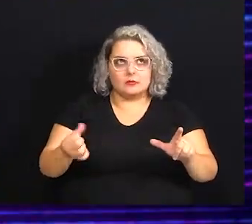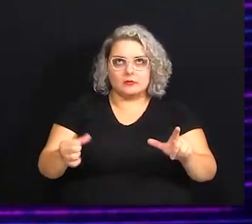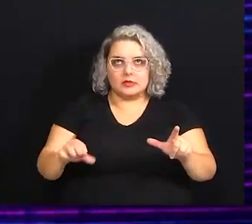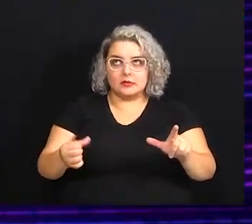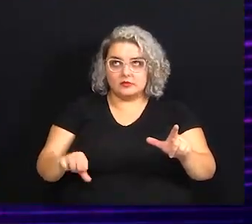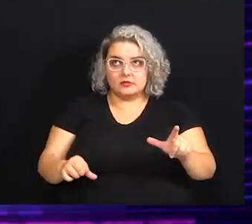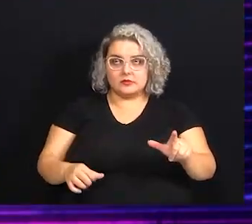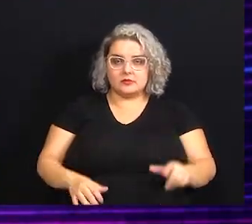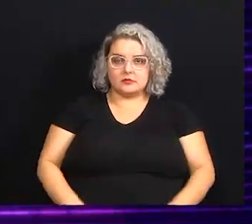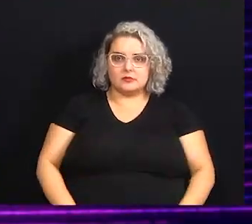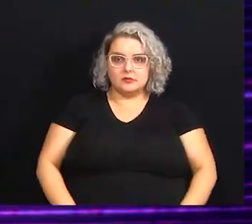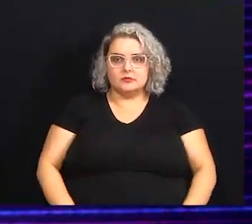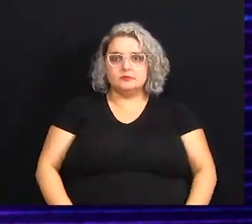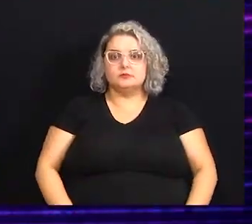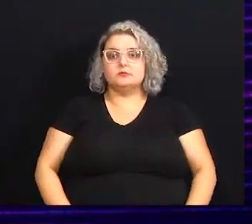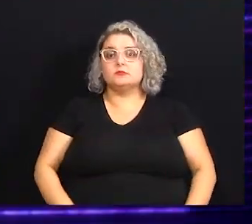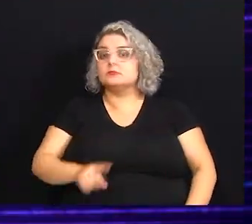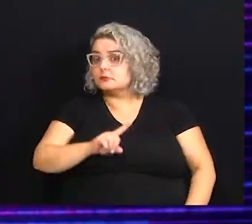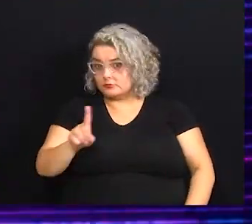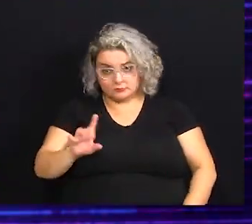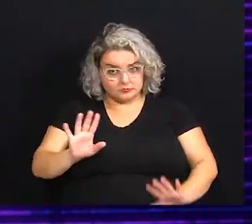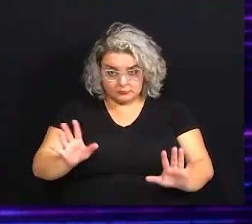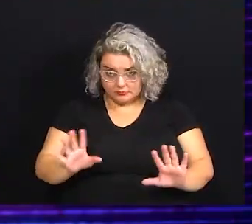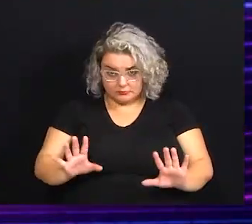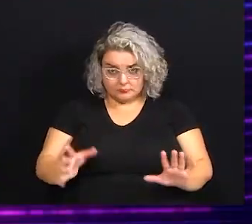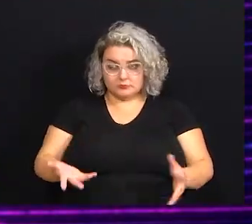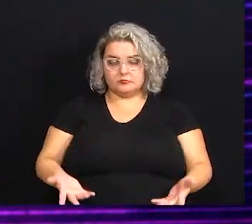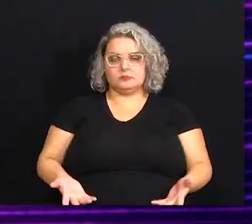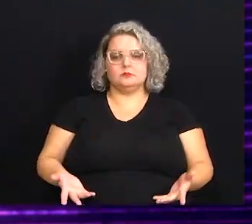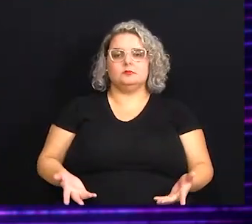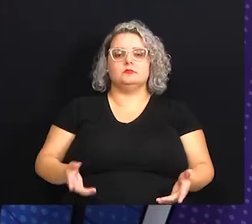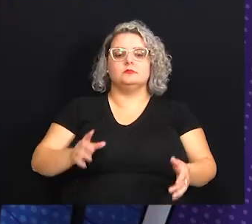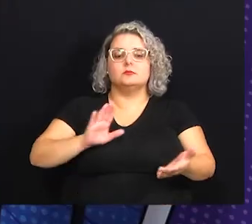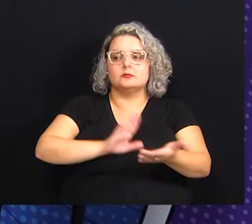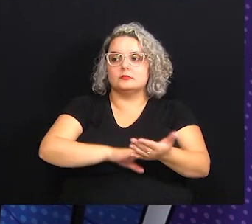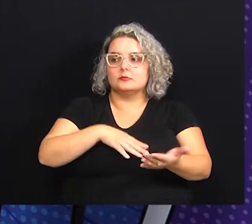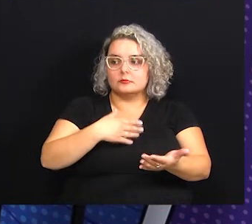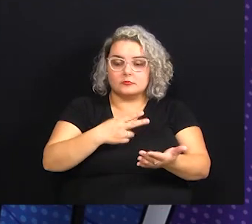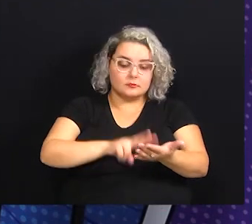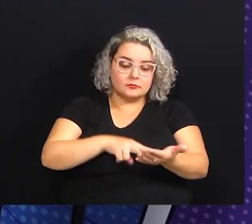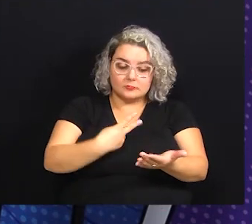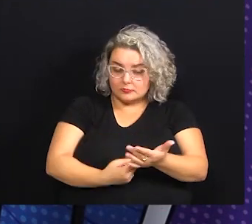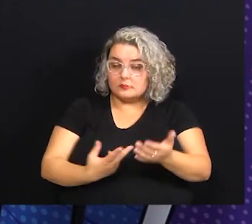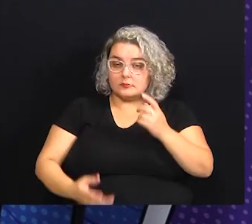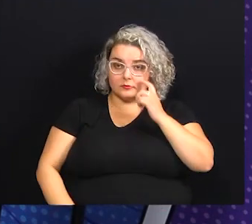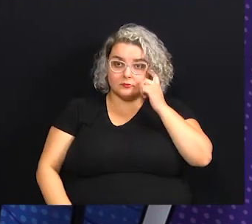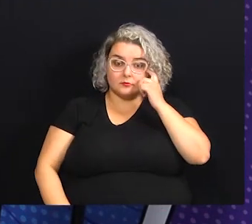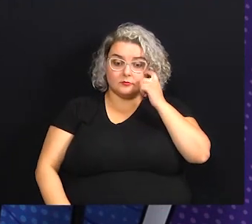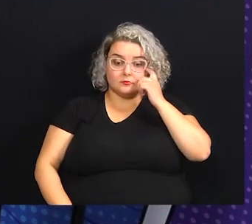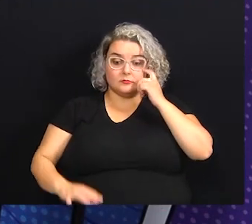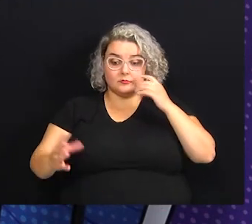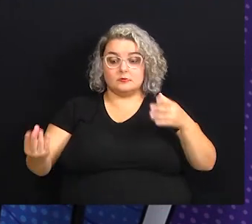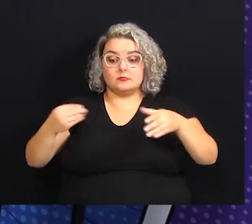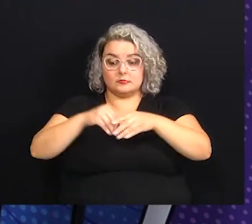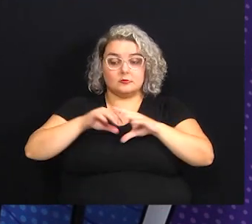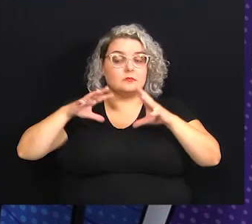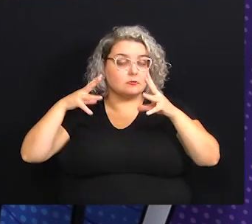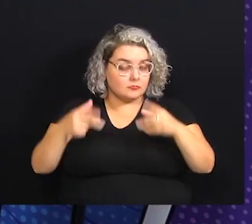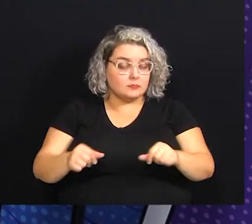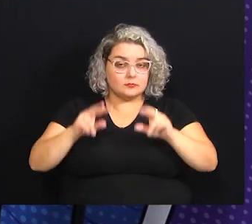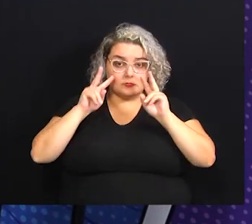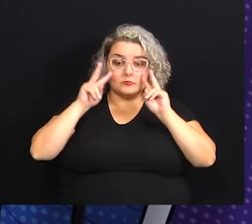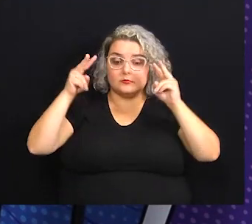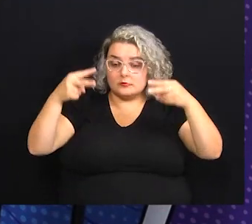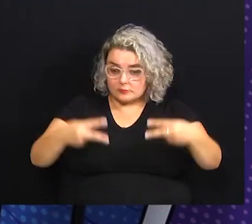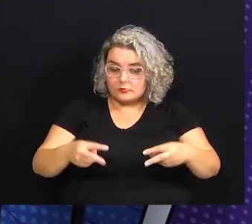não é isso, sabe? Não é essa tradução literal, é a questão do englobar o todo, de respeitar o todo e